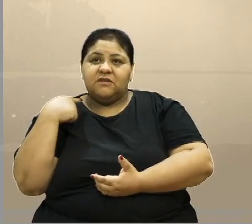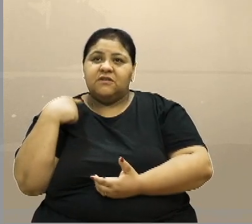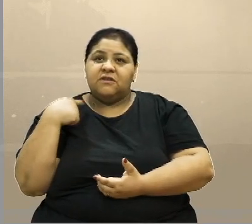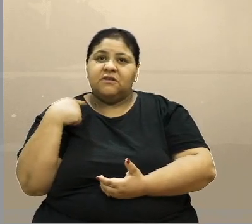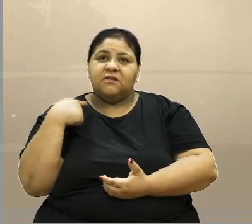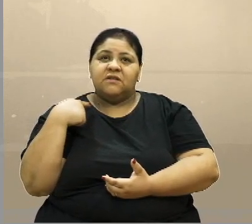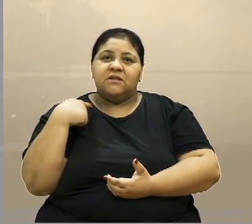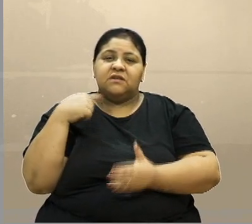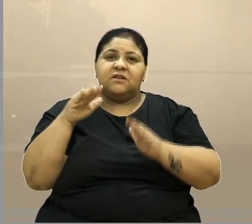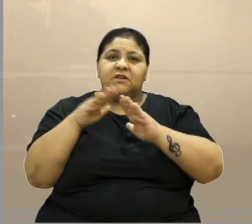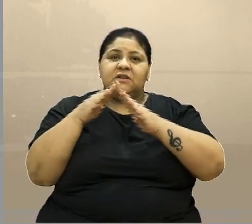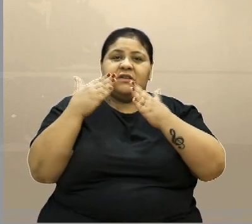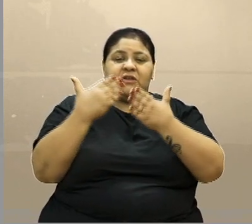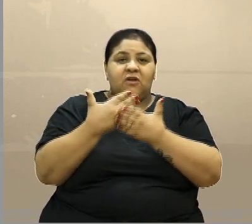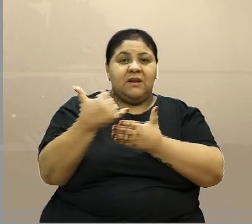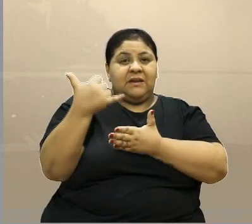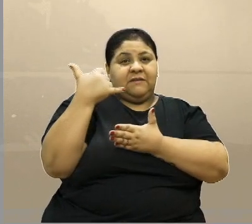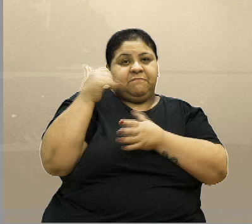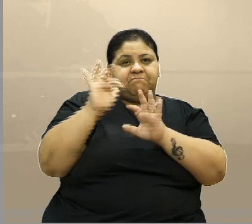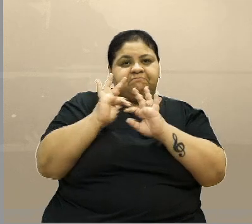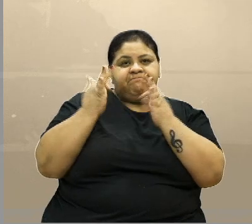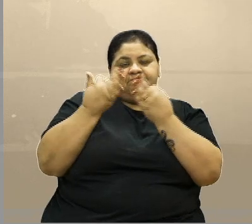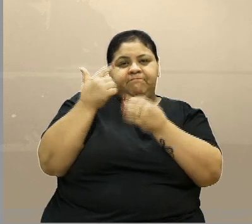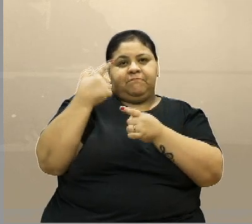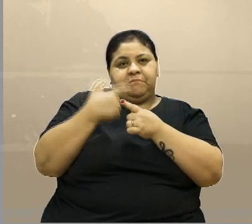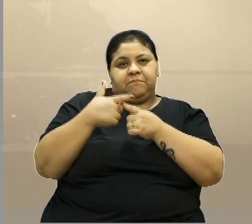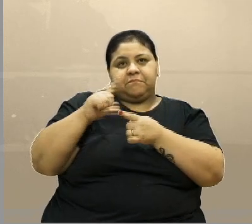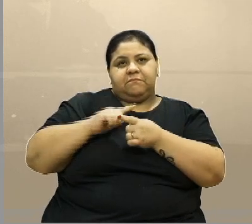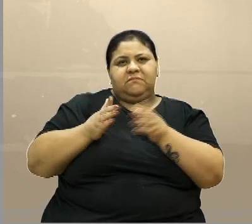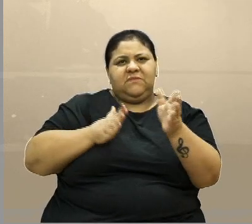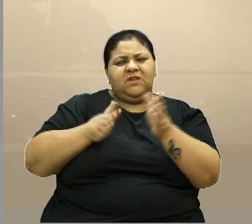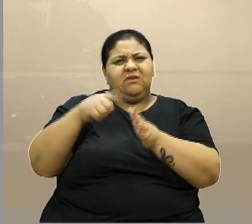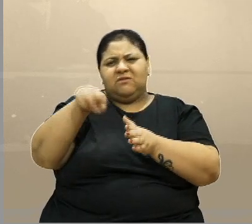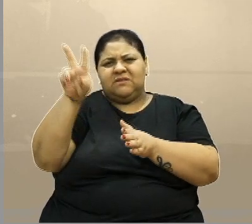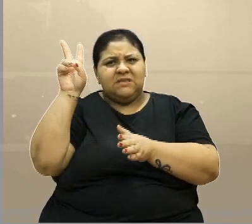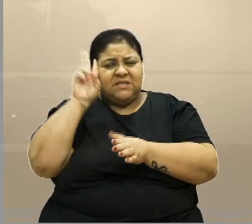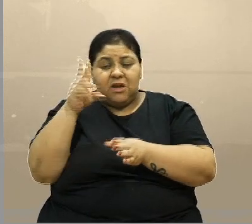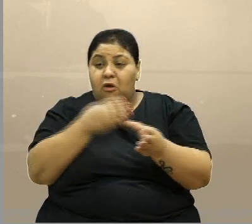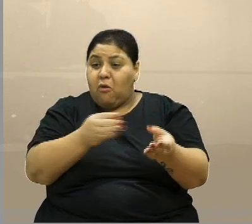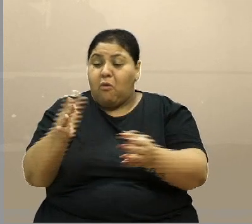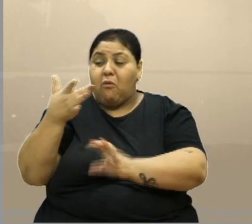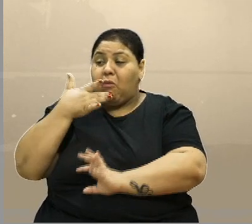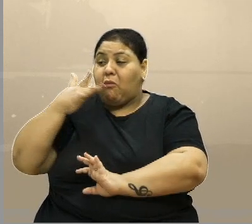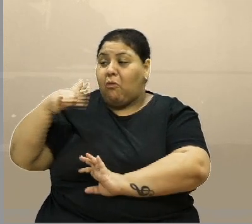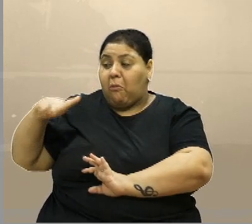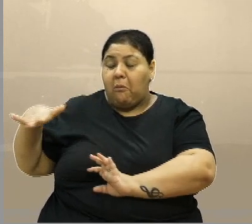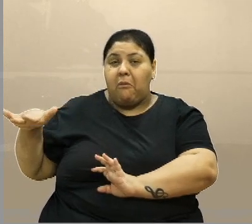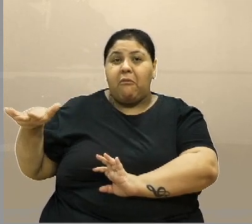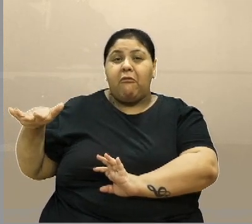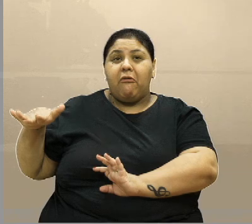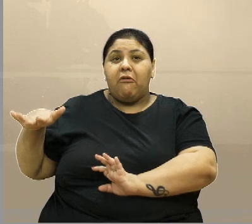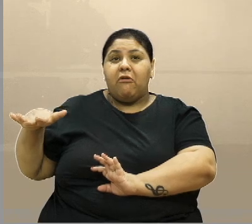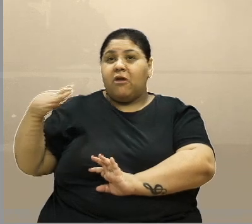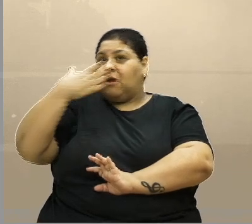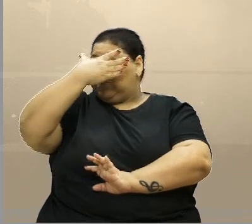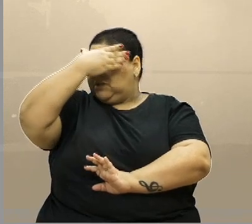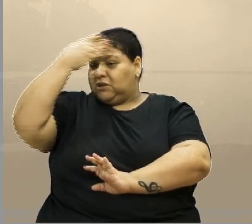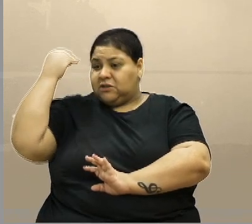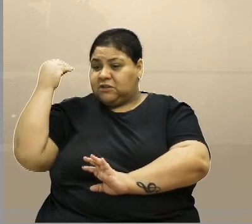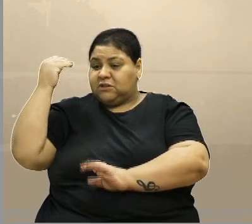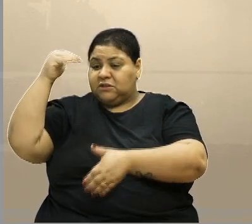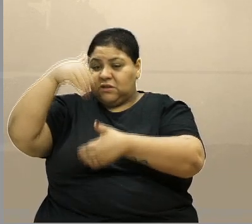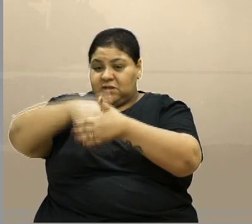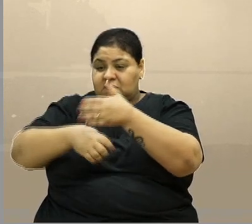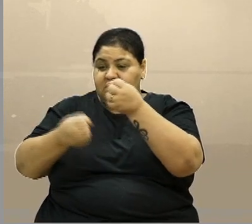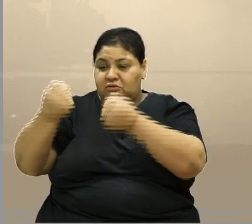as escolas liguem para as famílias, porque teve um período, não sei se vocês lembram, que muitas crianças acabaram sendo esquecidas dentro dos veículos,